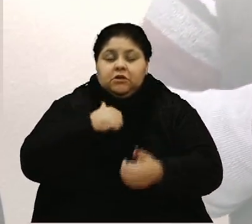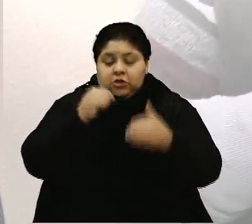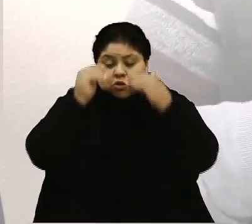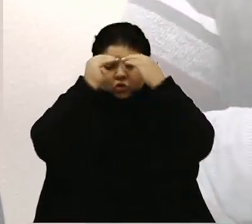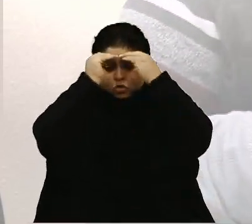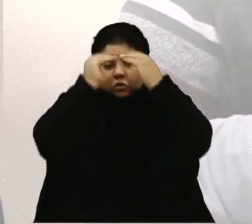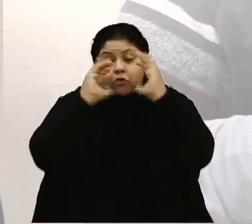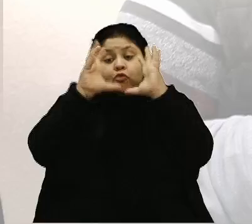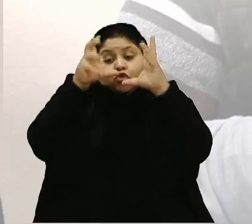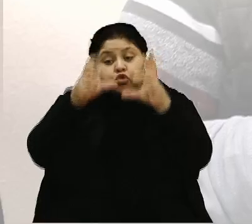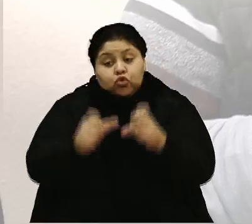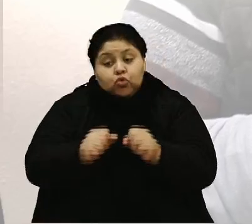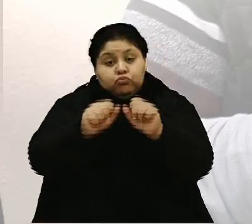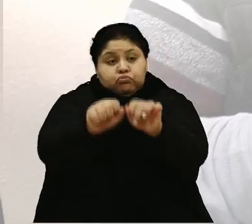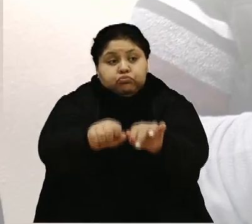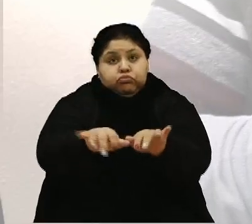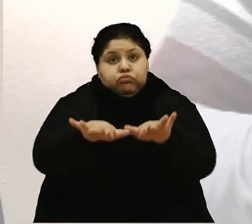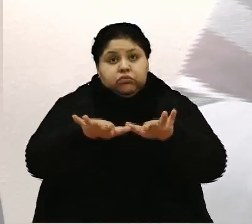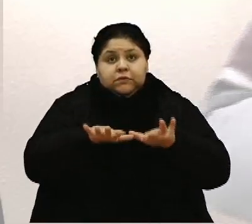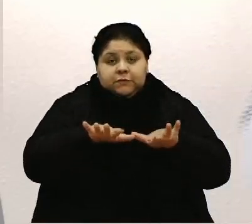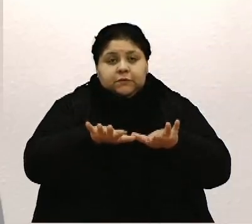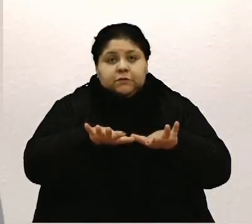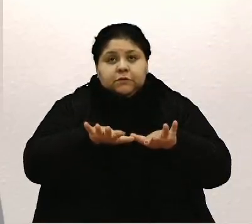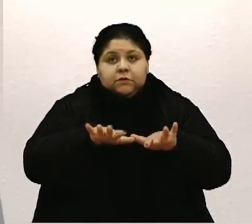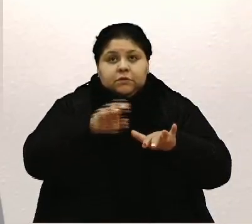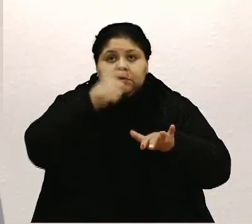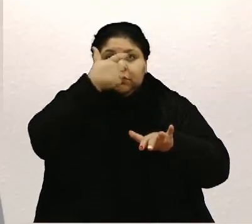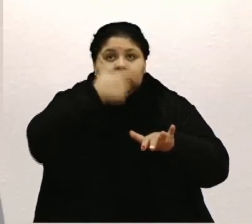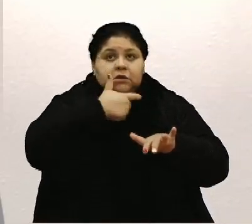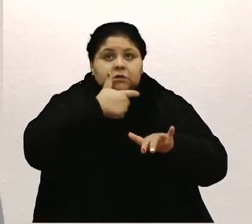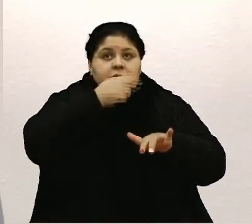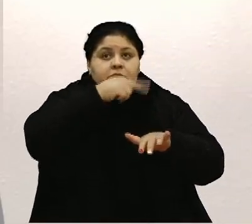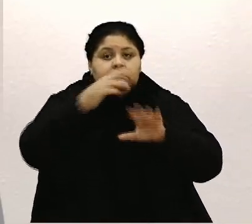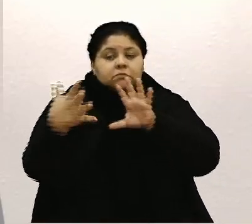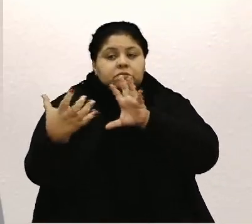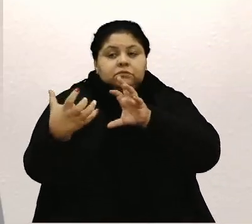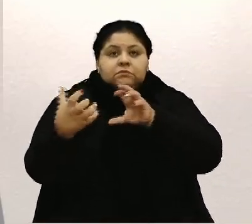todo mundo neste parlamento. Acho que nunca ataquei ninguém